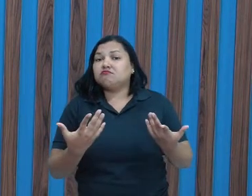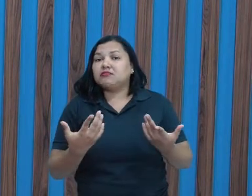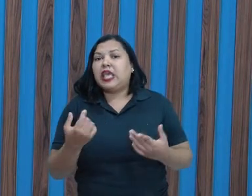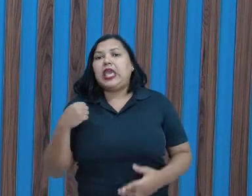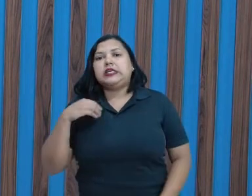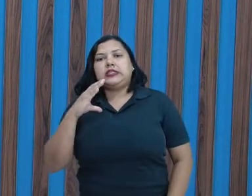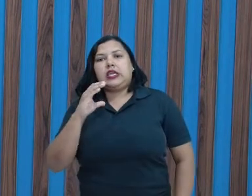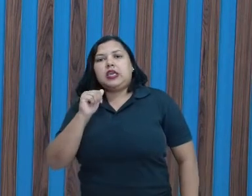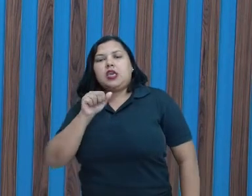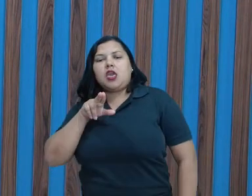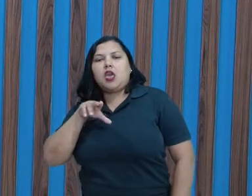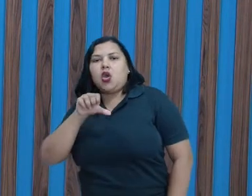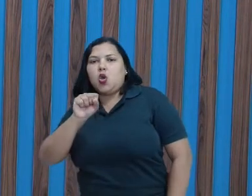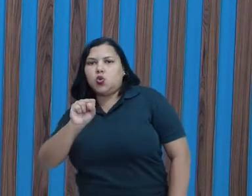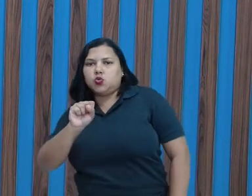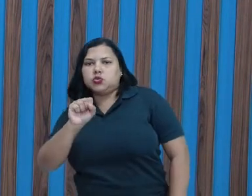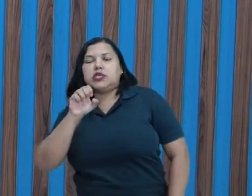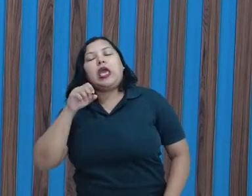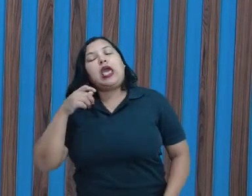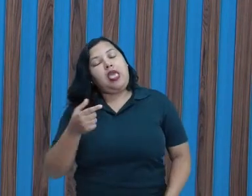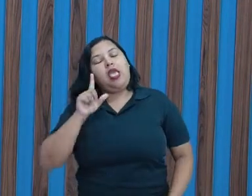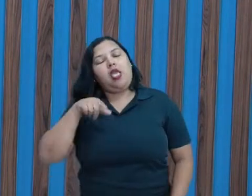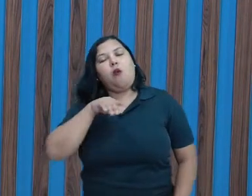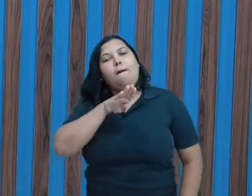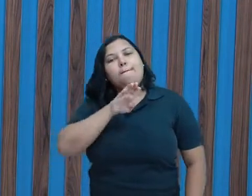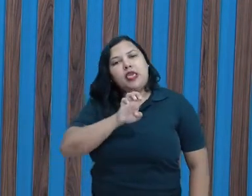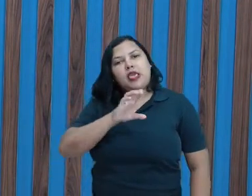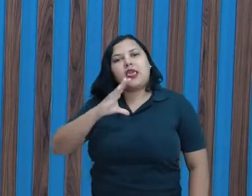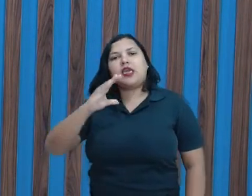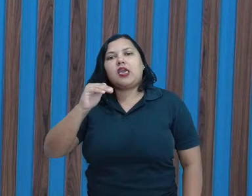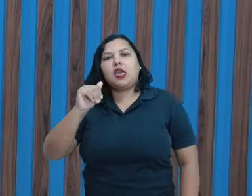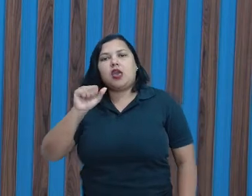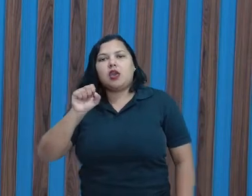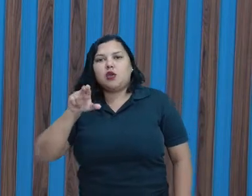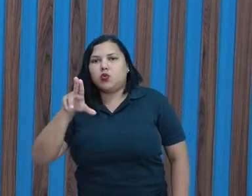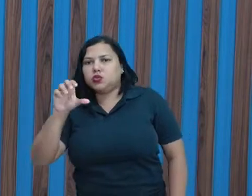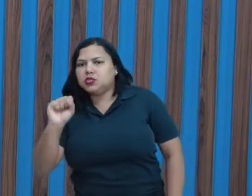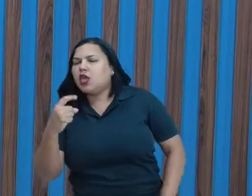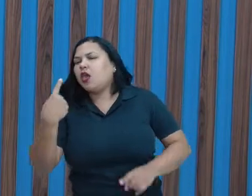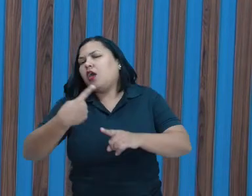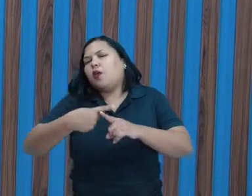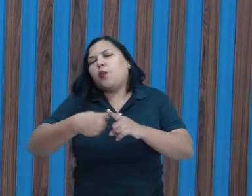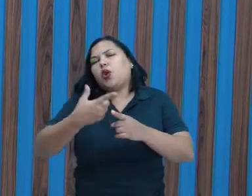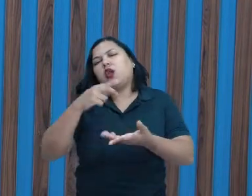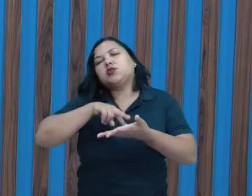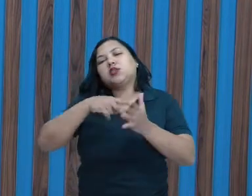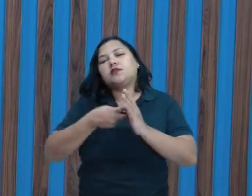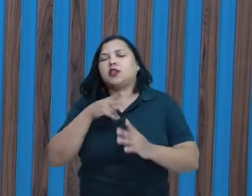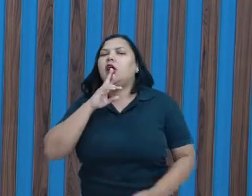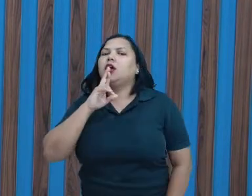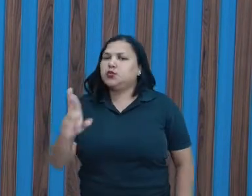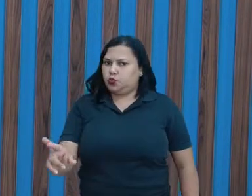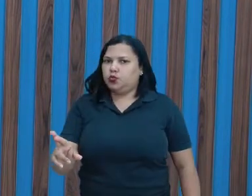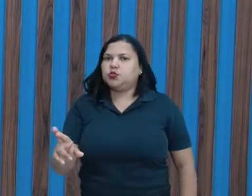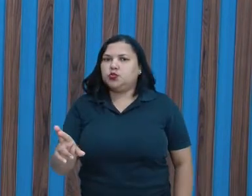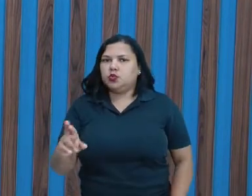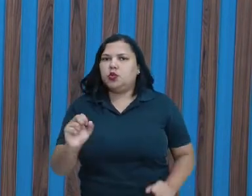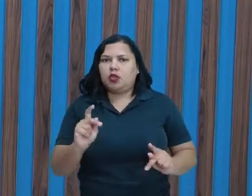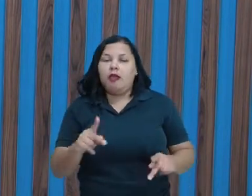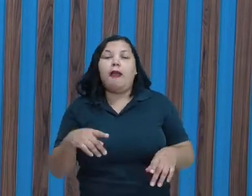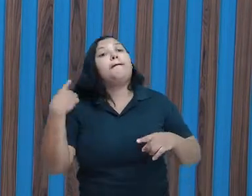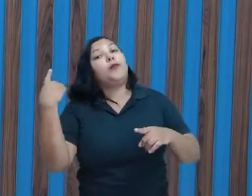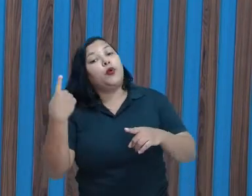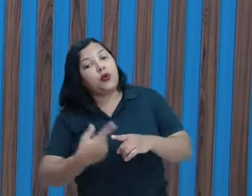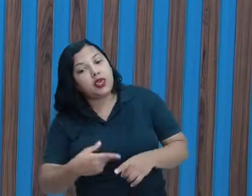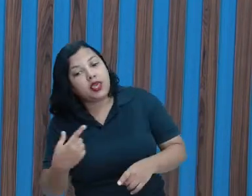esse because é o because, tá? Que é o porque, no caso, resposta. Que nosso que em português